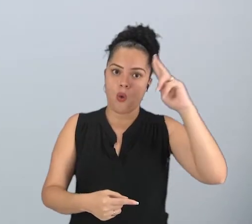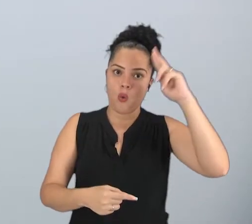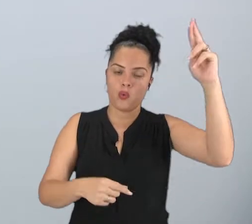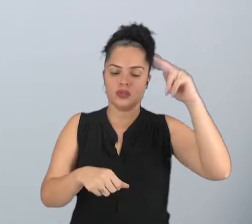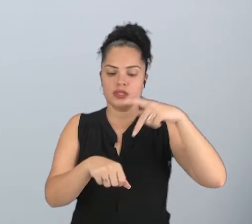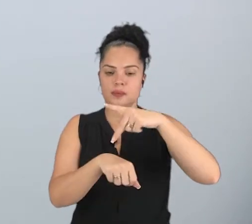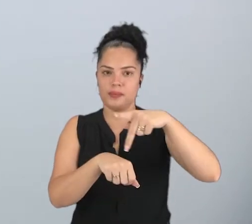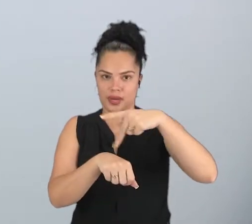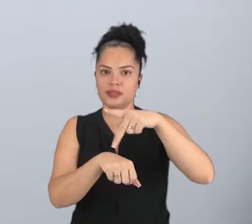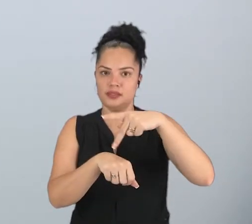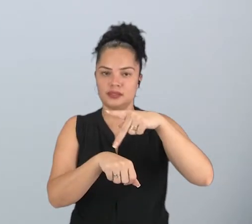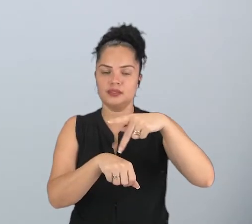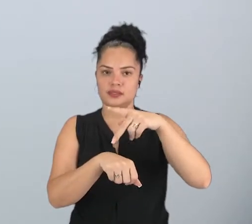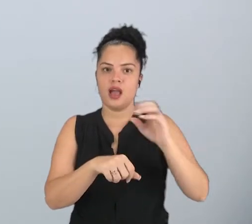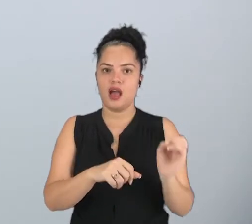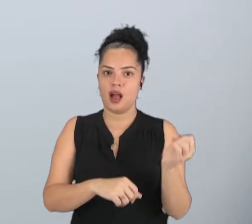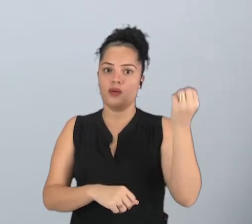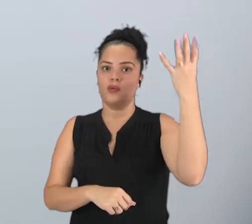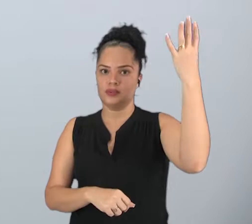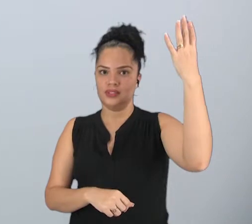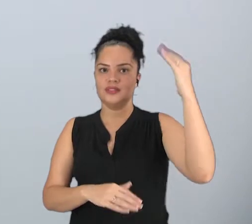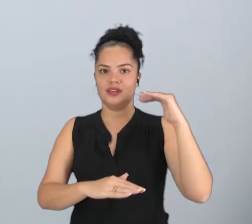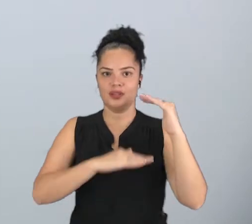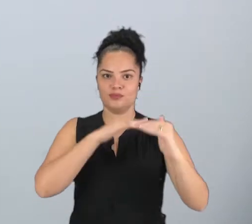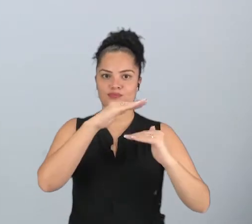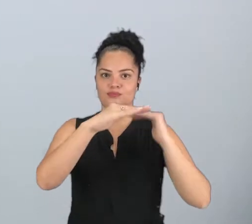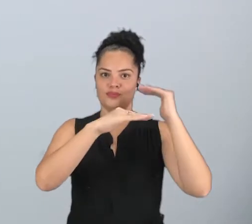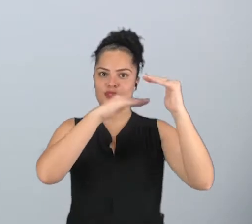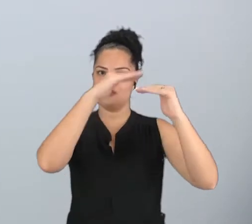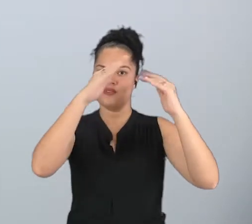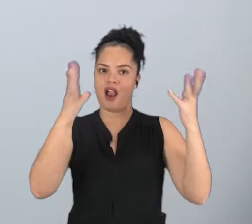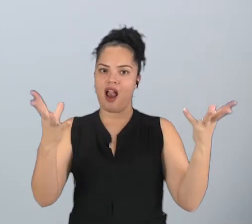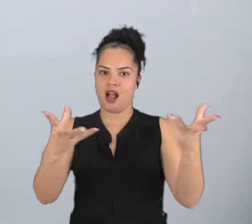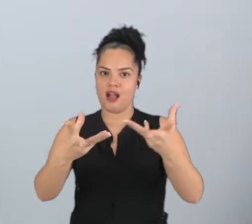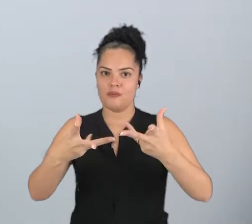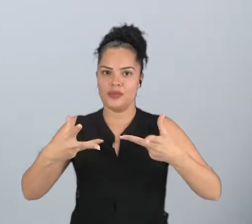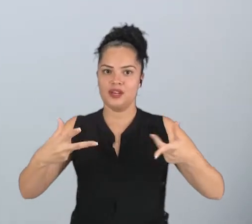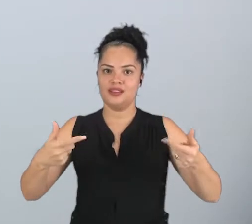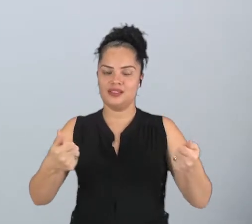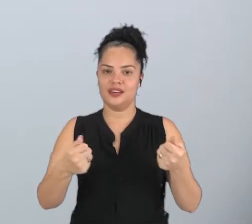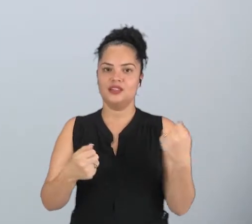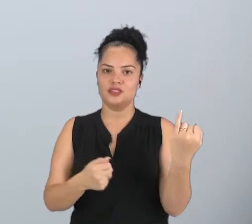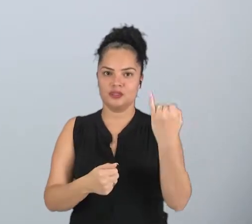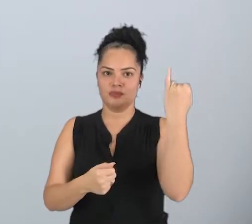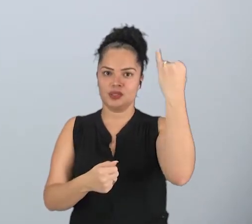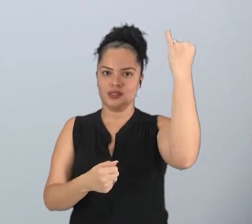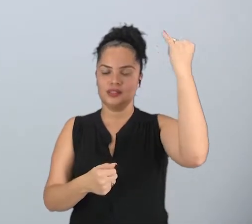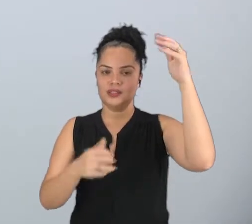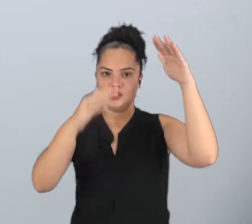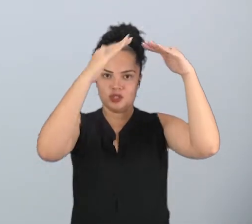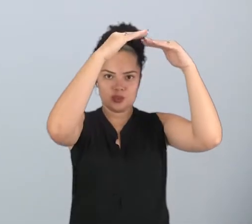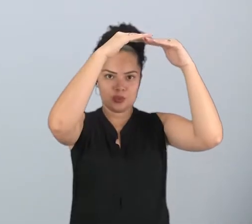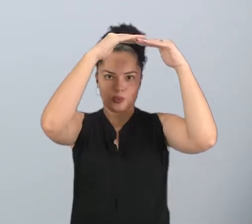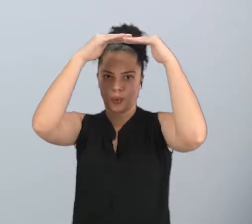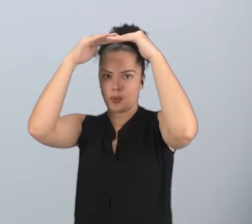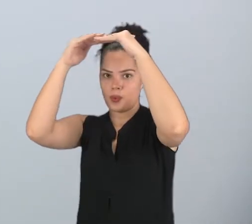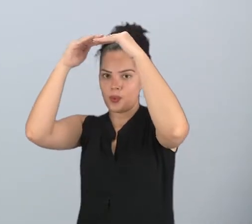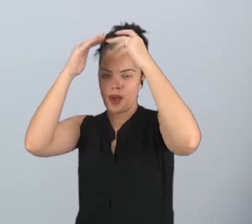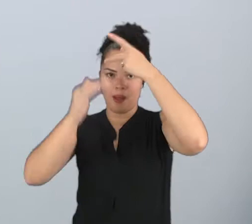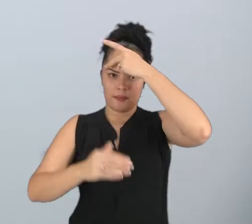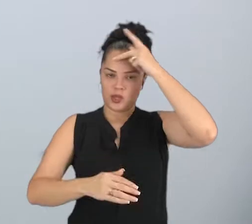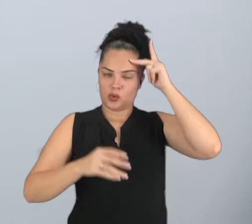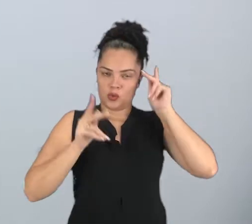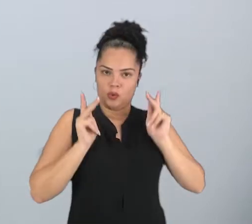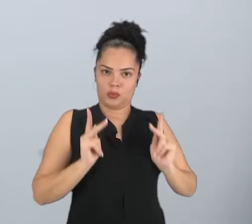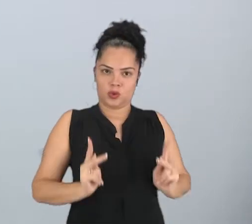A Rússia vai ser o país que vai desenvolver com uma habilidade extrema a questão do bailarino, da